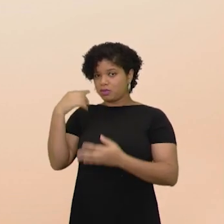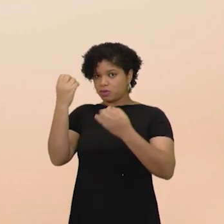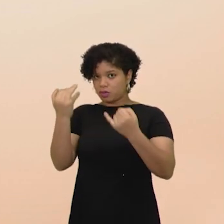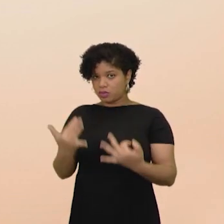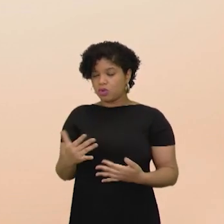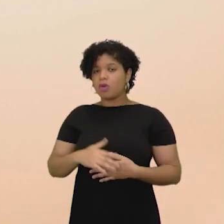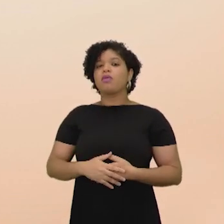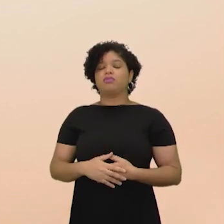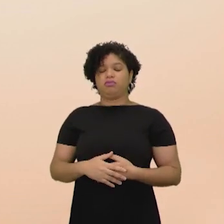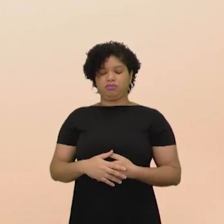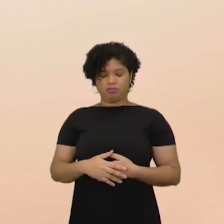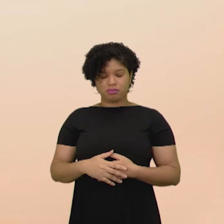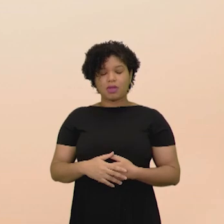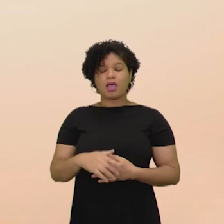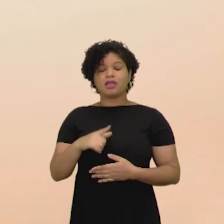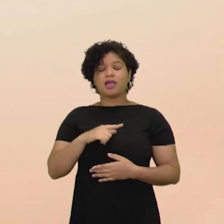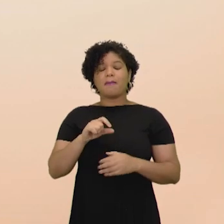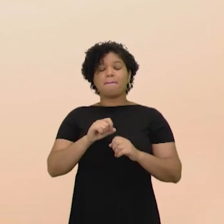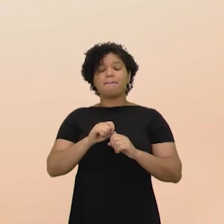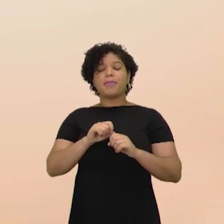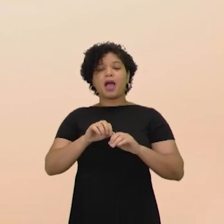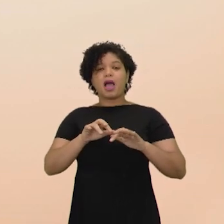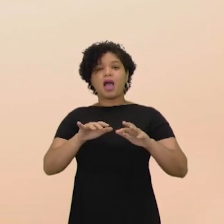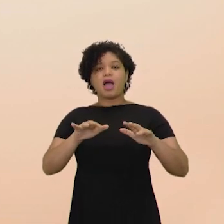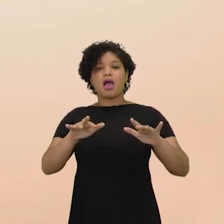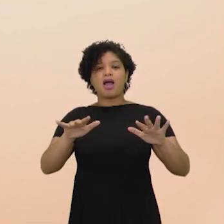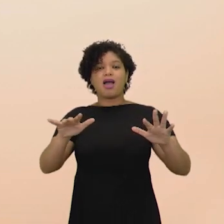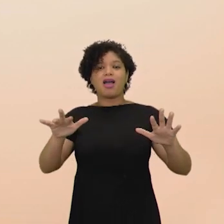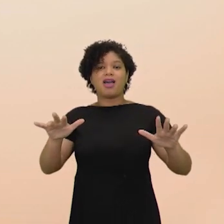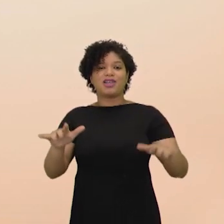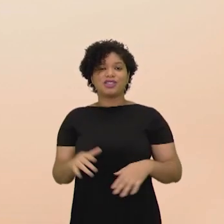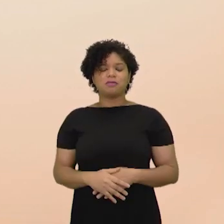o direito de apresentarem suas